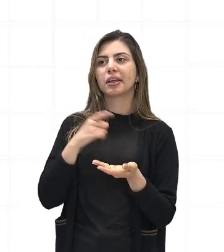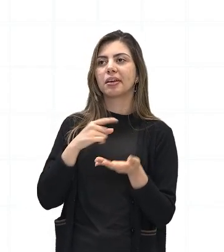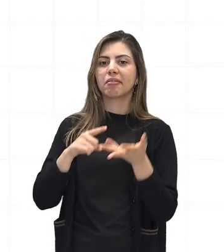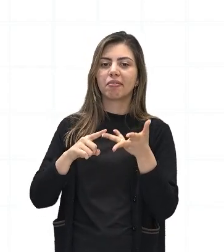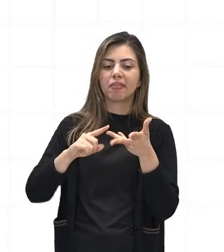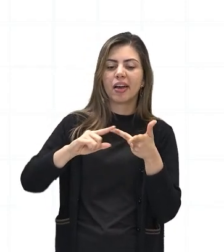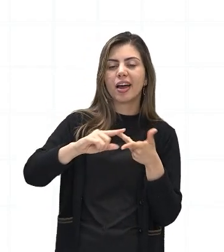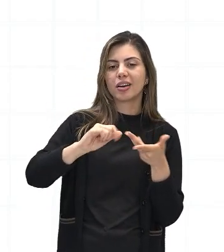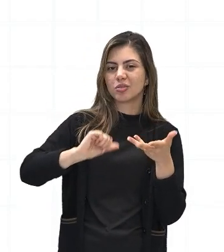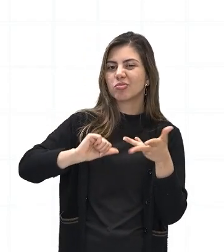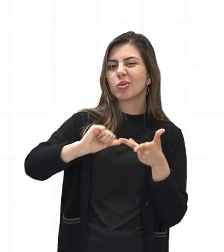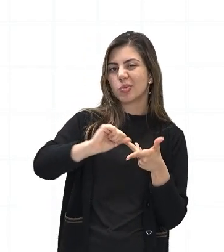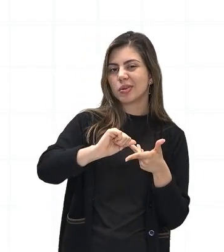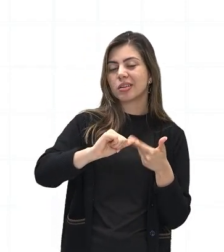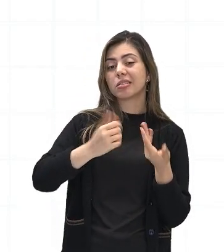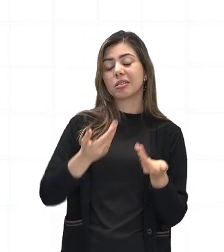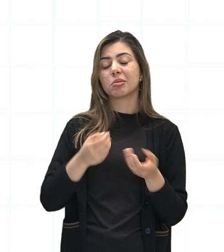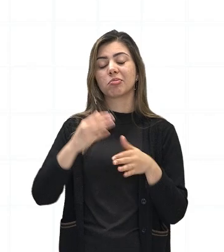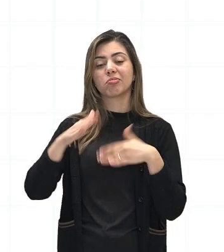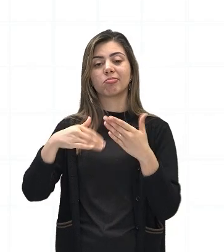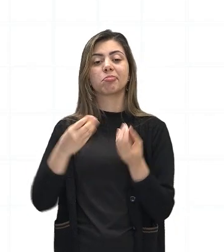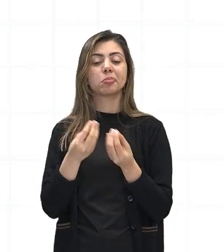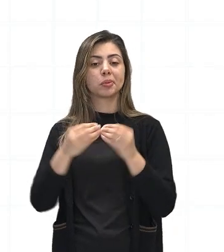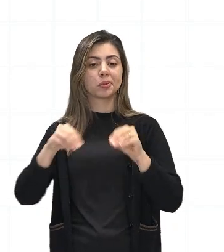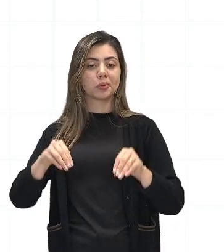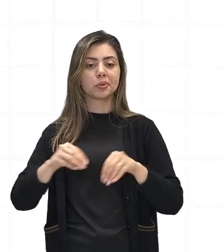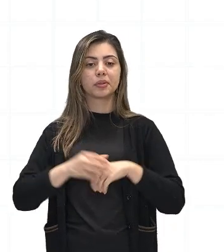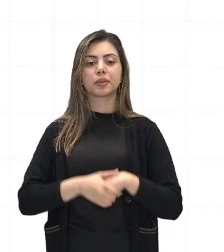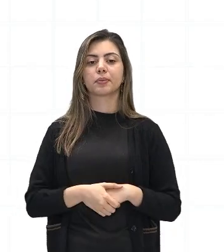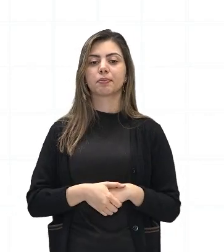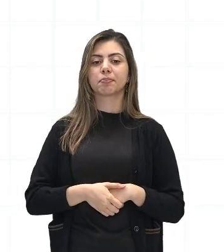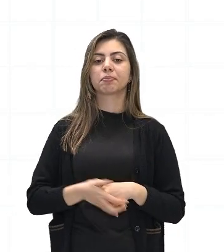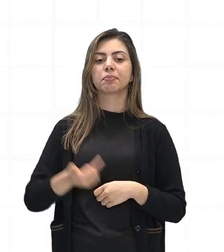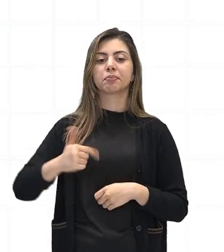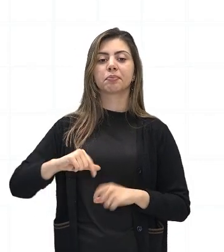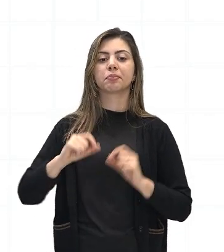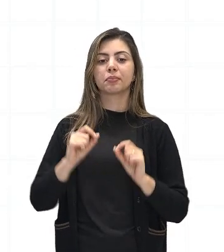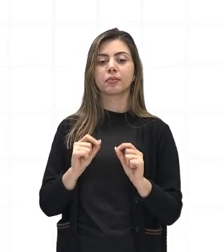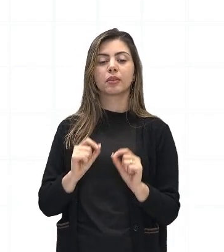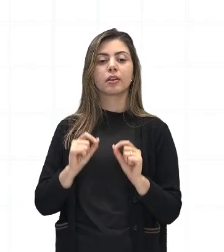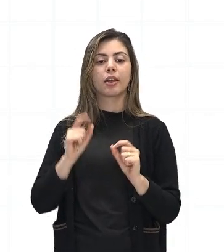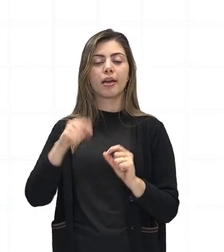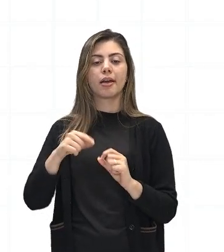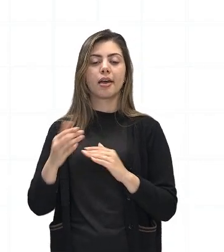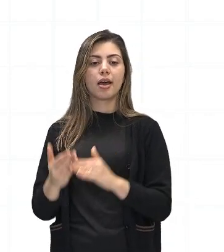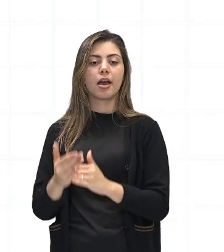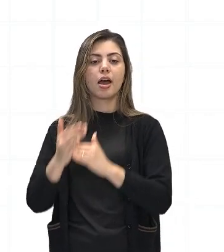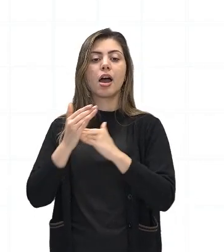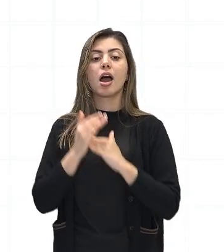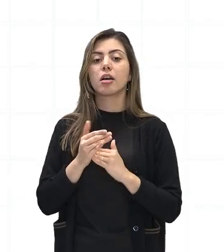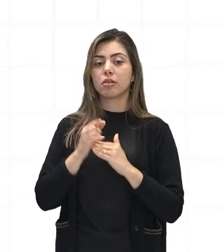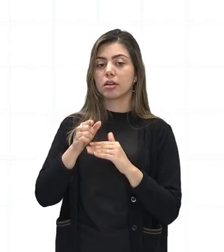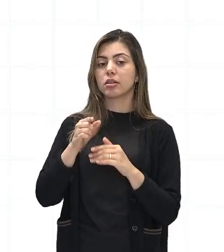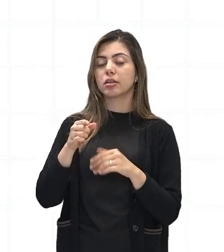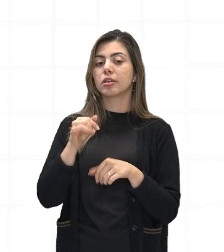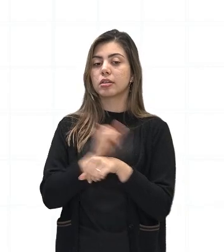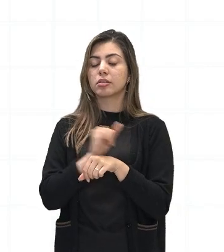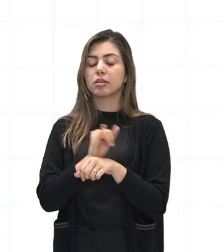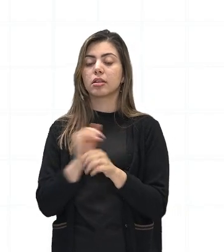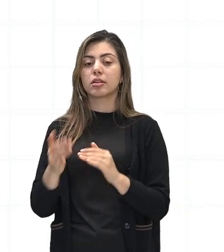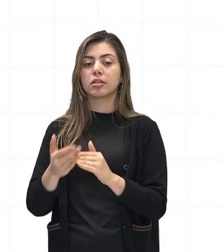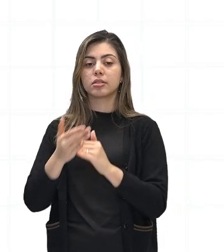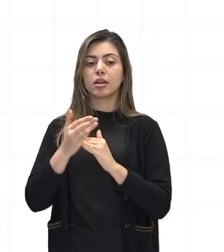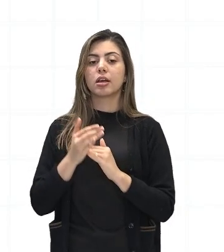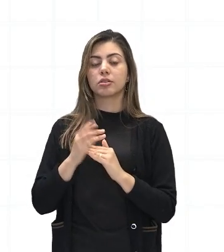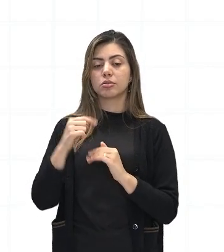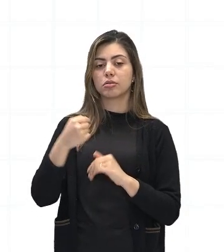hábitos ali da postura. Auxilia também na manutenção corporal, ou seja, das funções